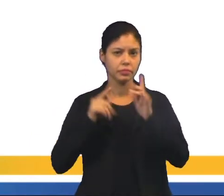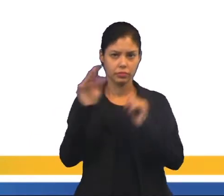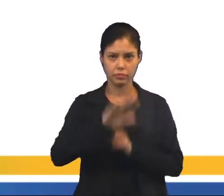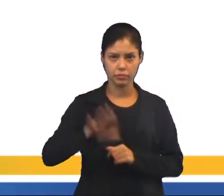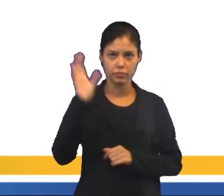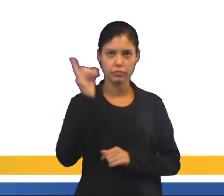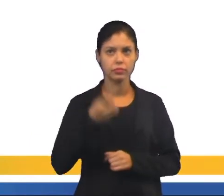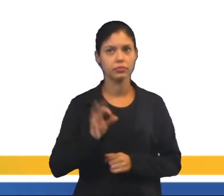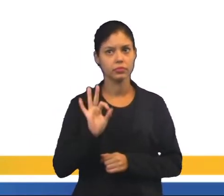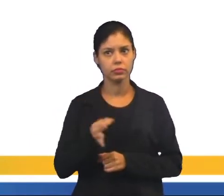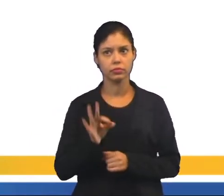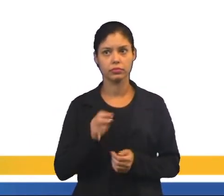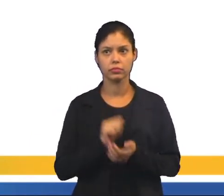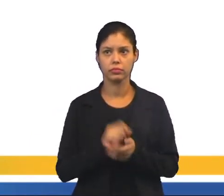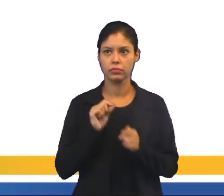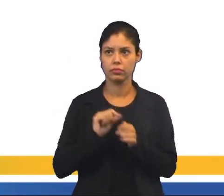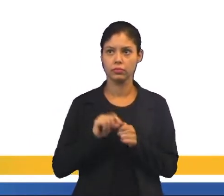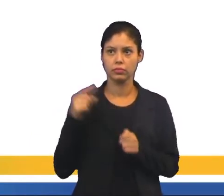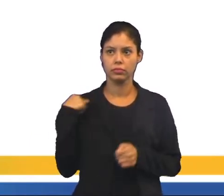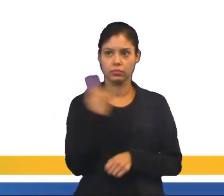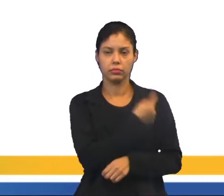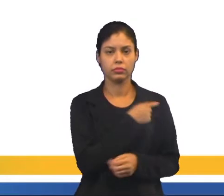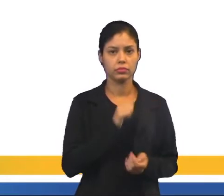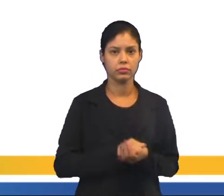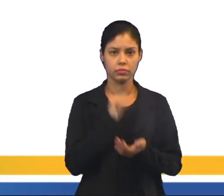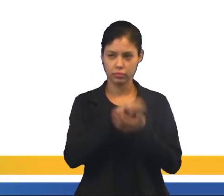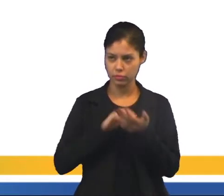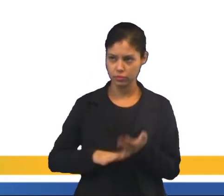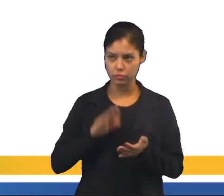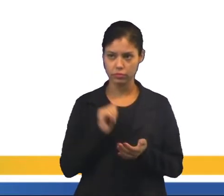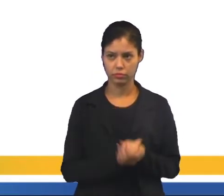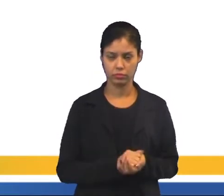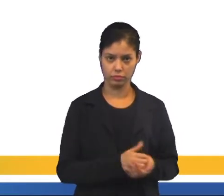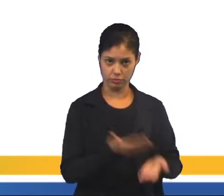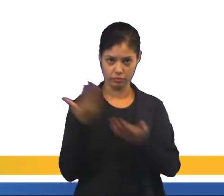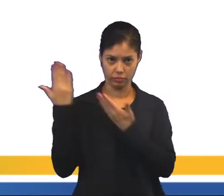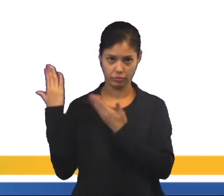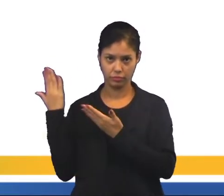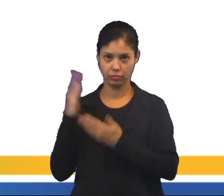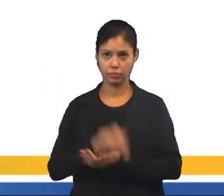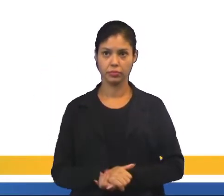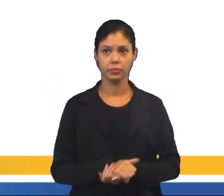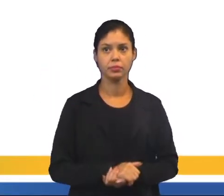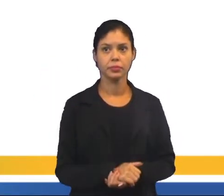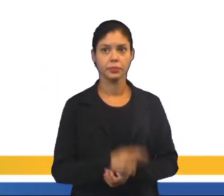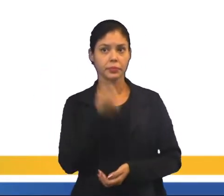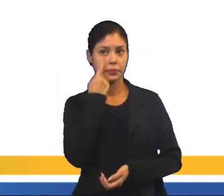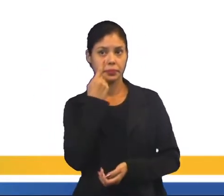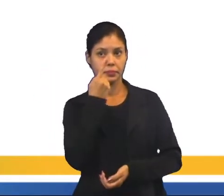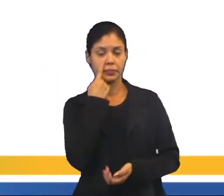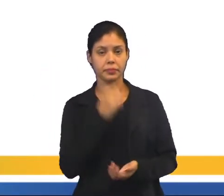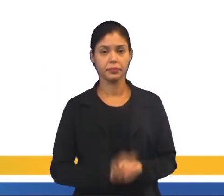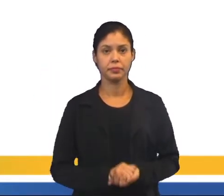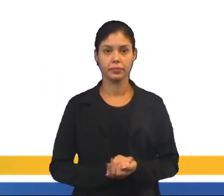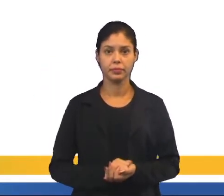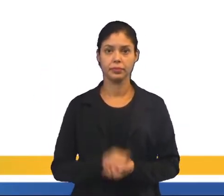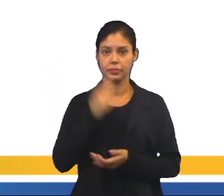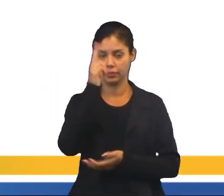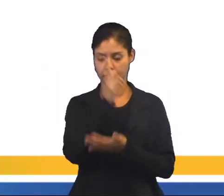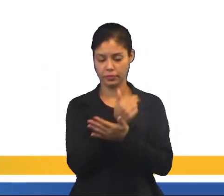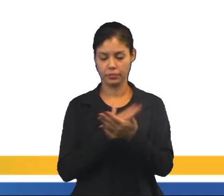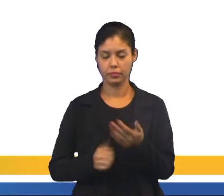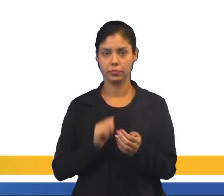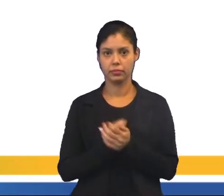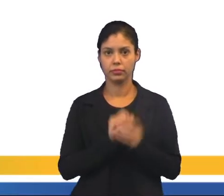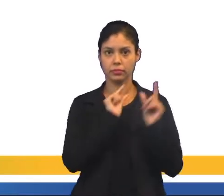isso direitinho, vamos fazer agora uma atividade, uma situação aqui. Observe o desenho na